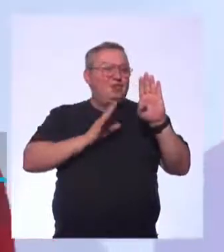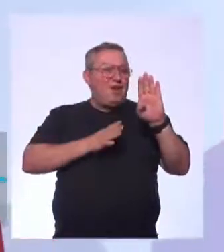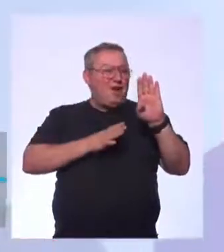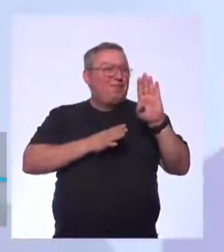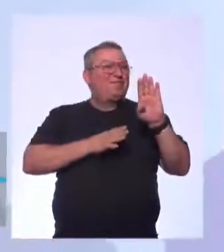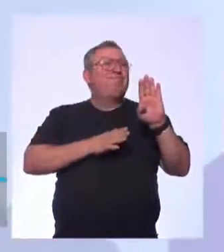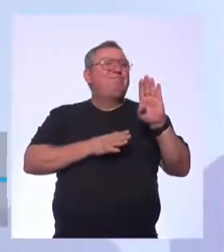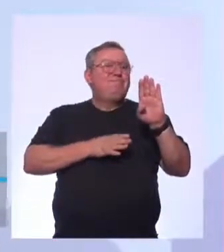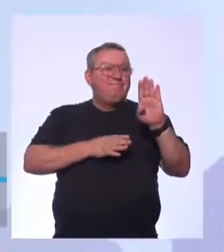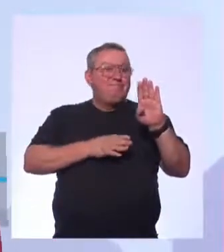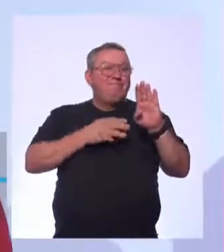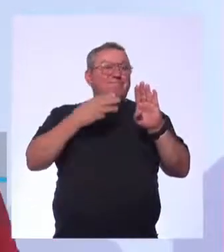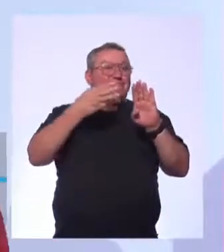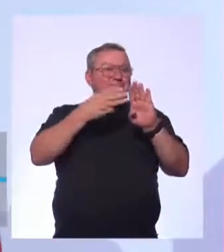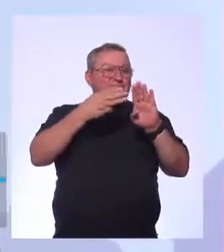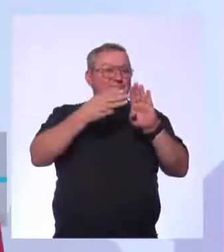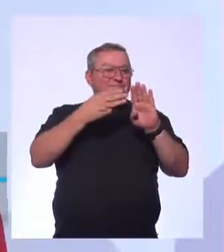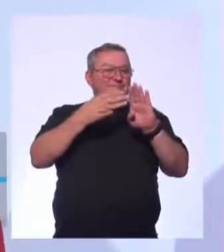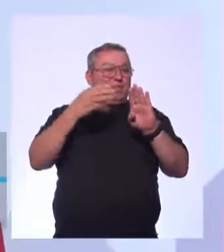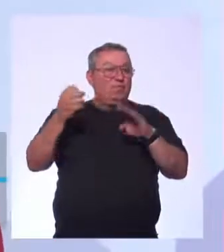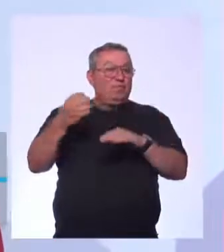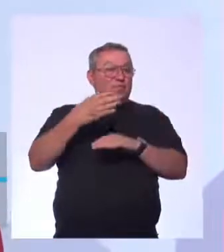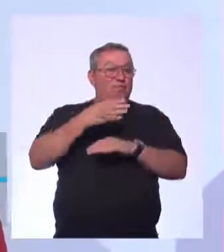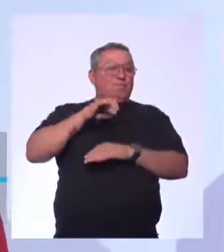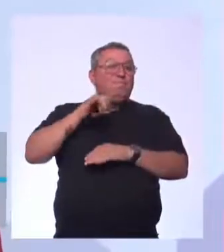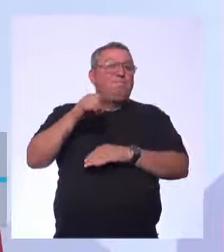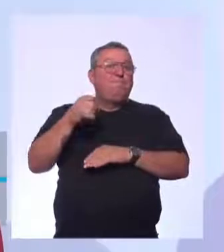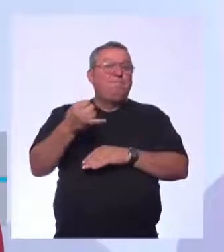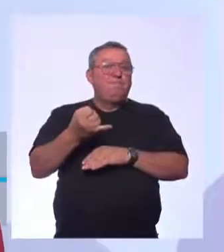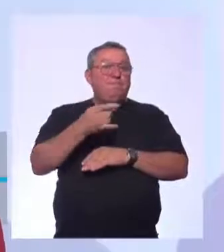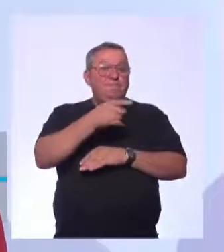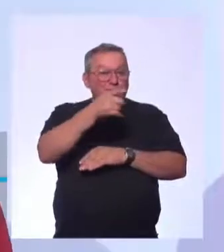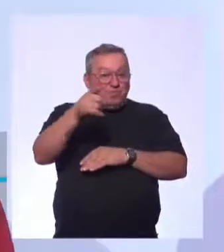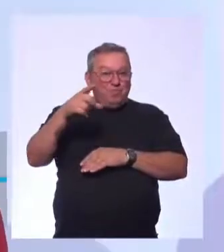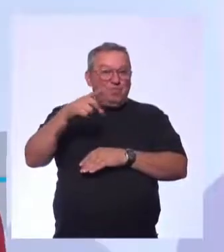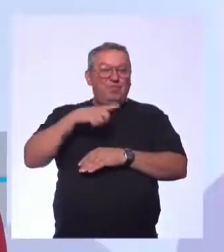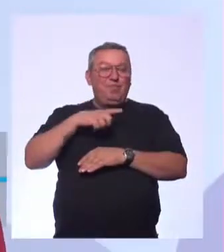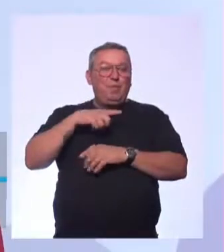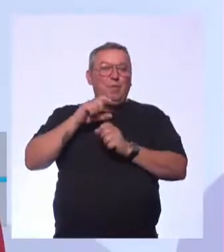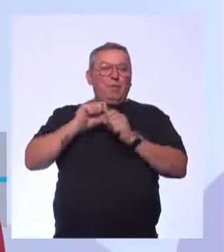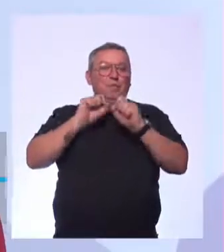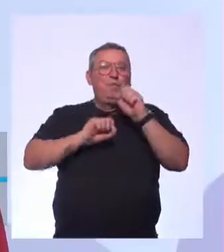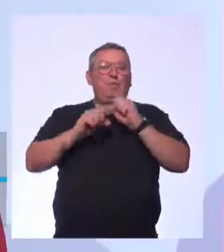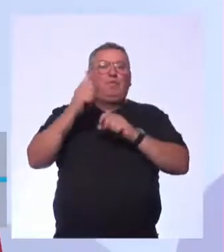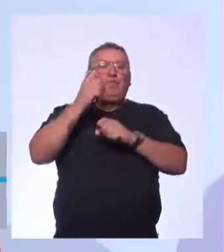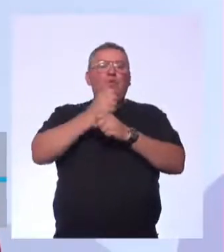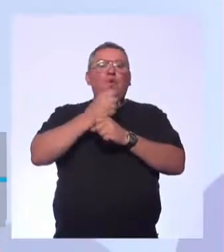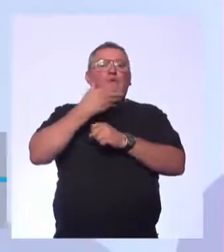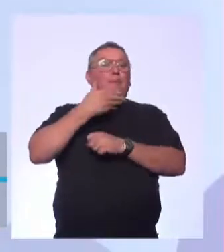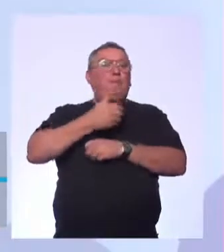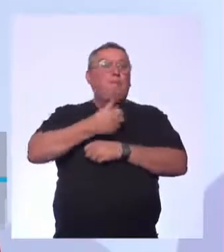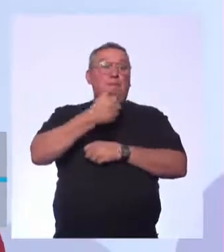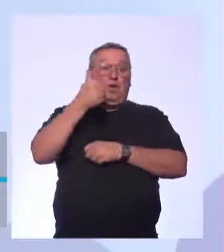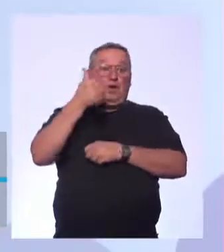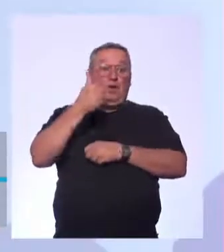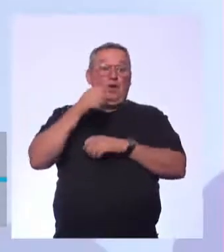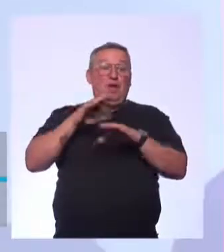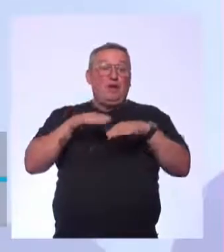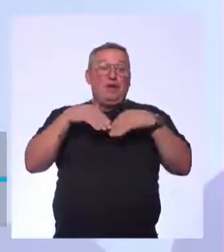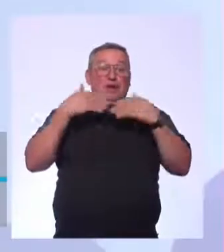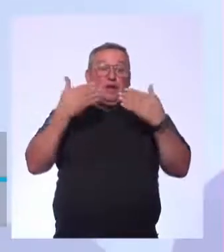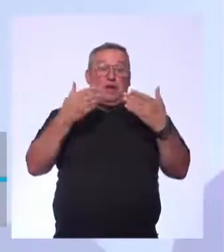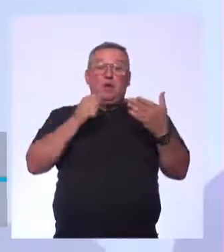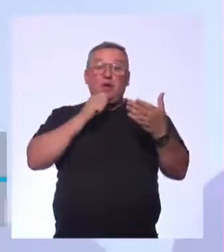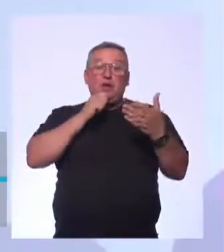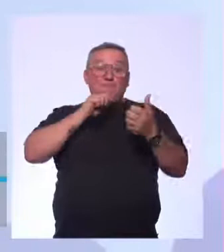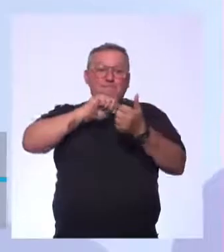só, terceiro bimestre é uma nova chance que vocês terão de fazer um ano letivo melhor. Então, quem não se adaptou